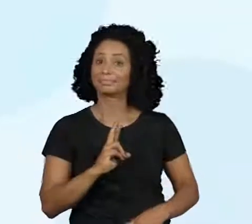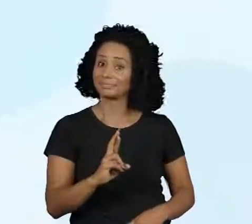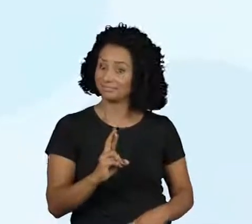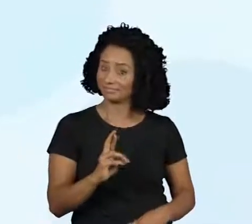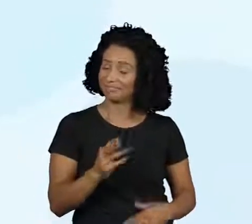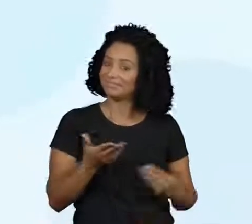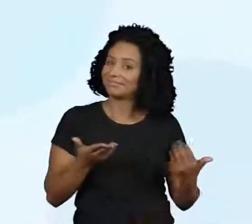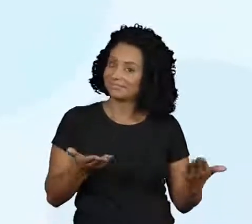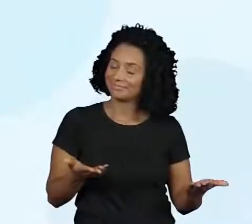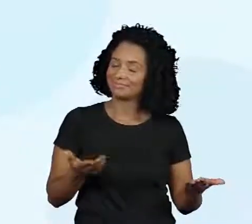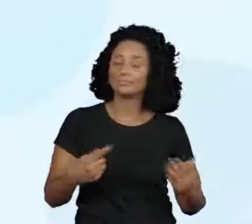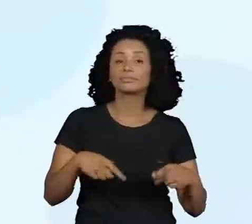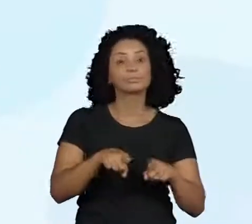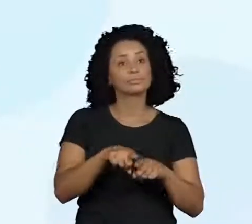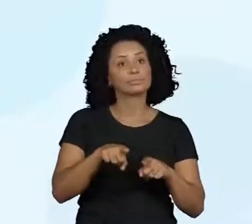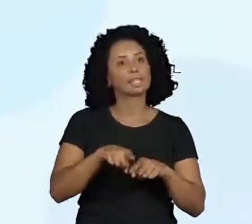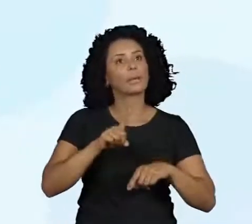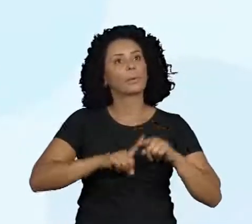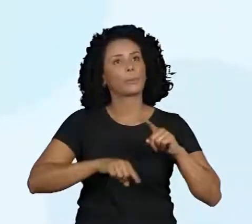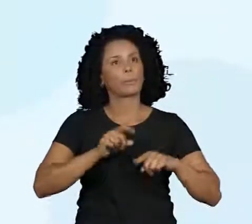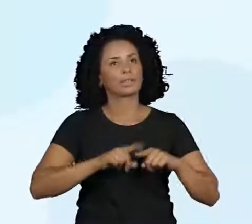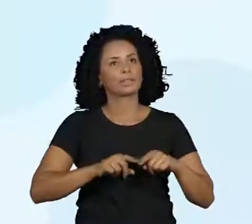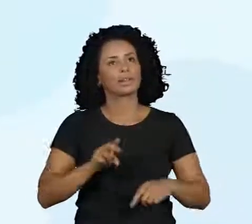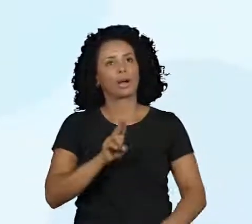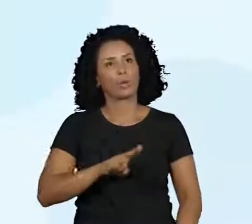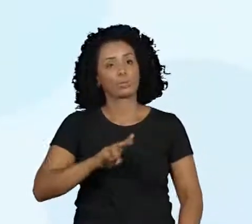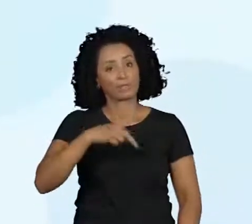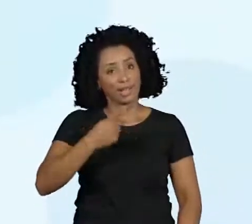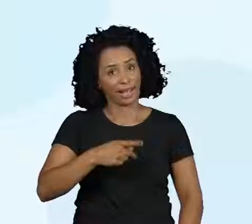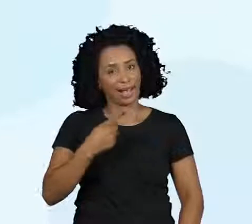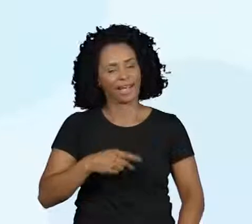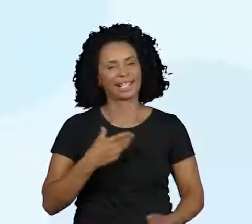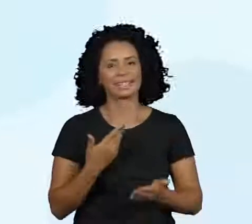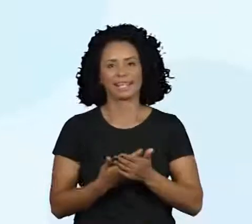tá? Os materiais utilizados nessa aula